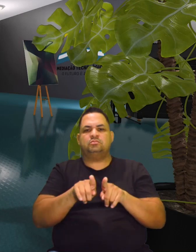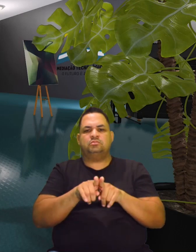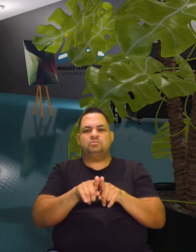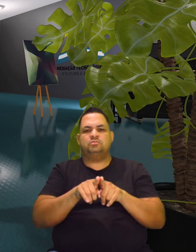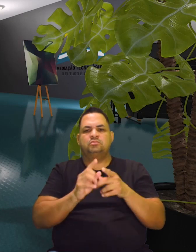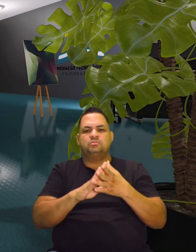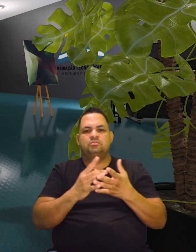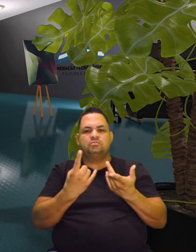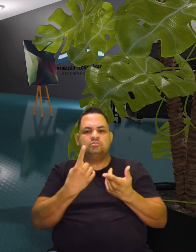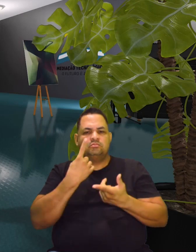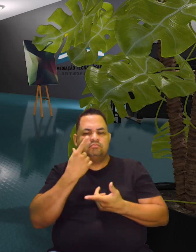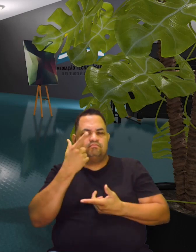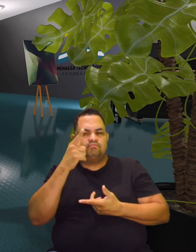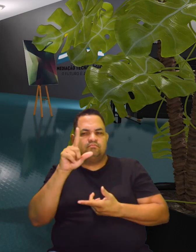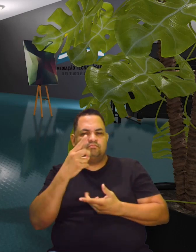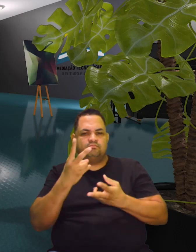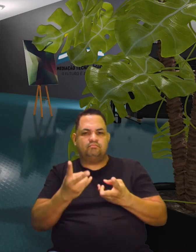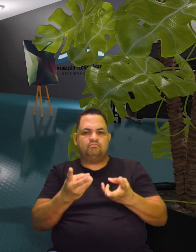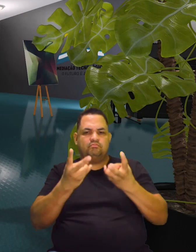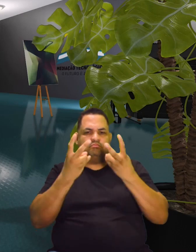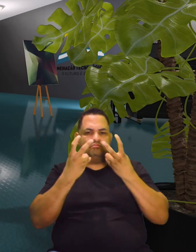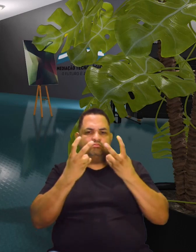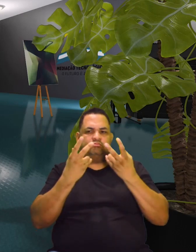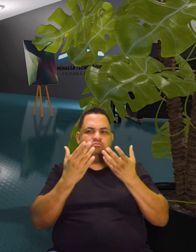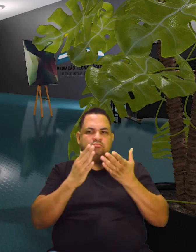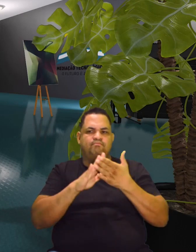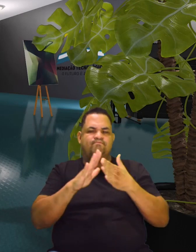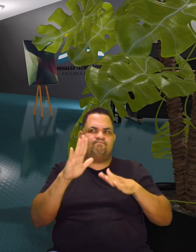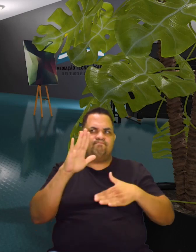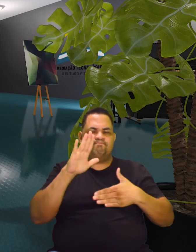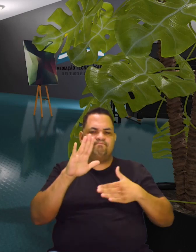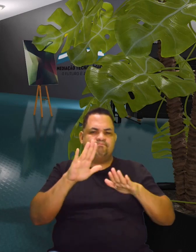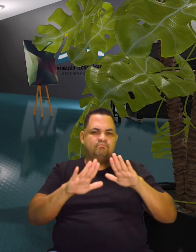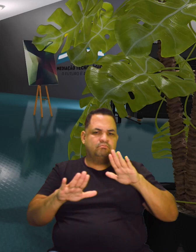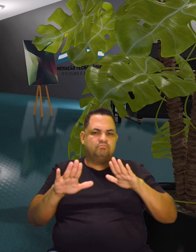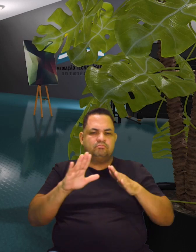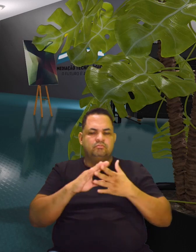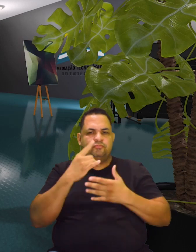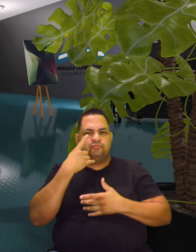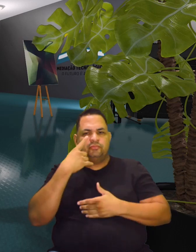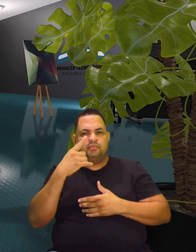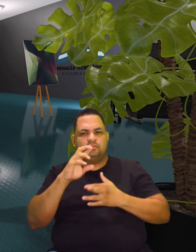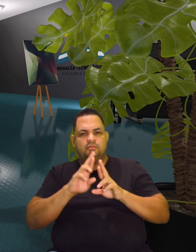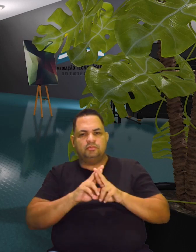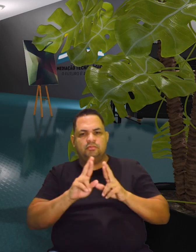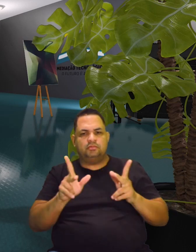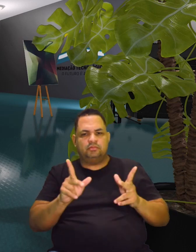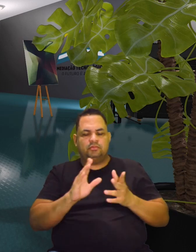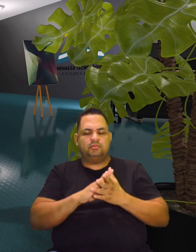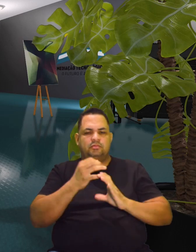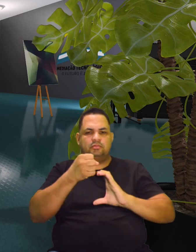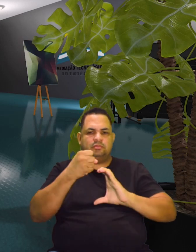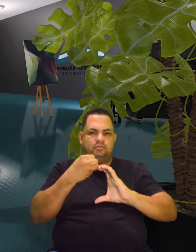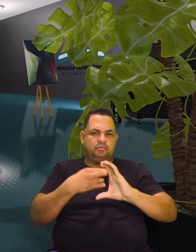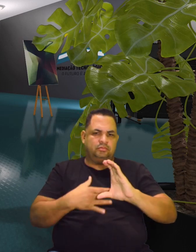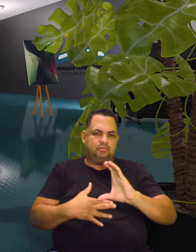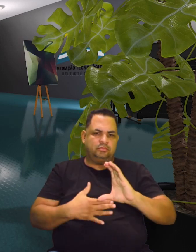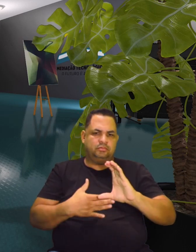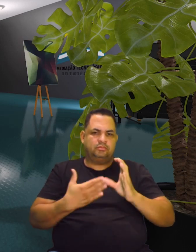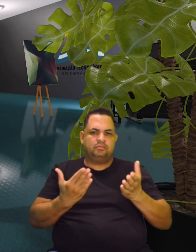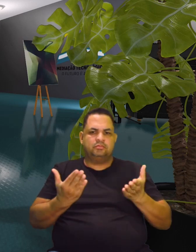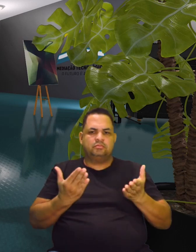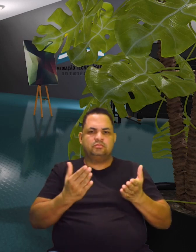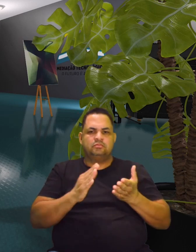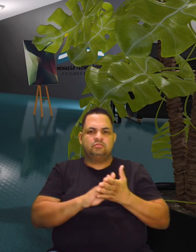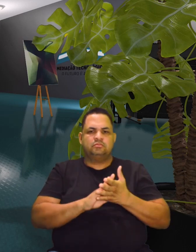identificar, conseguir aí, talvez ver as diferenças, né? Ver as características, diferenças